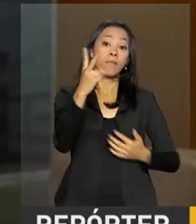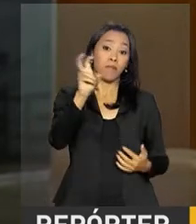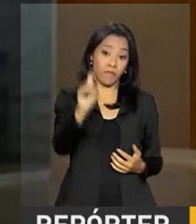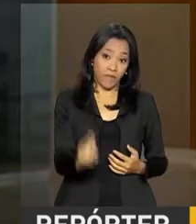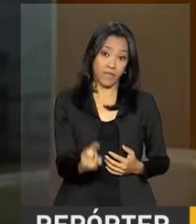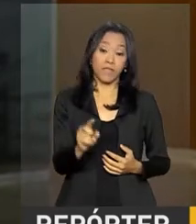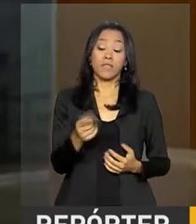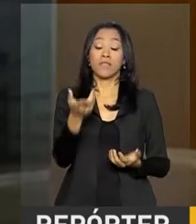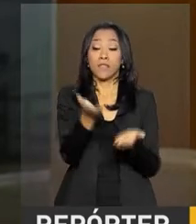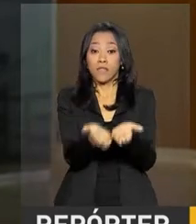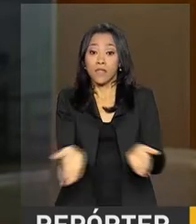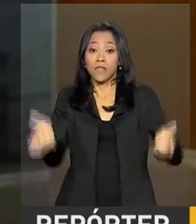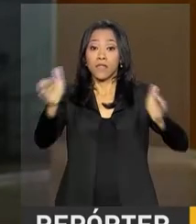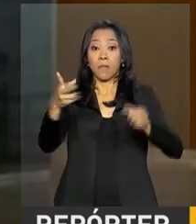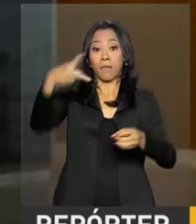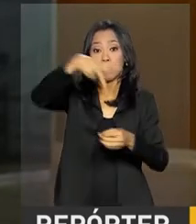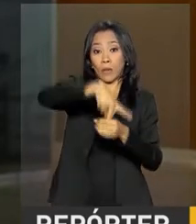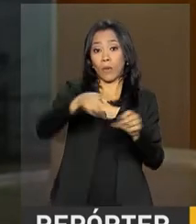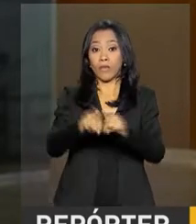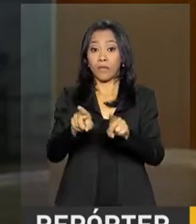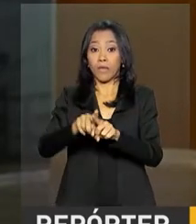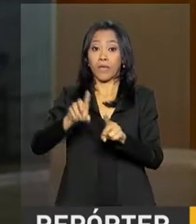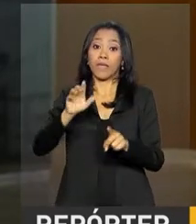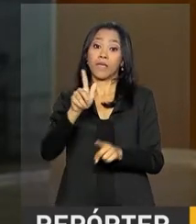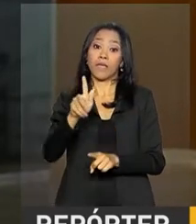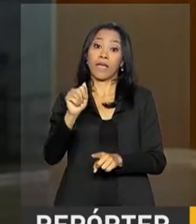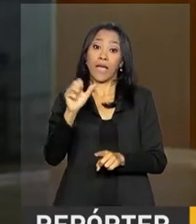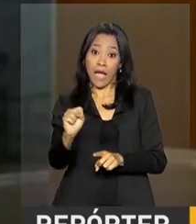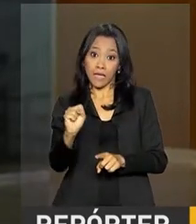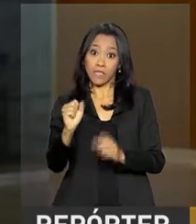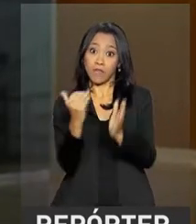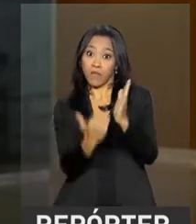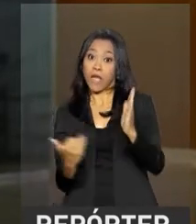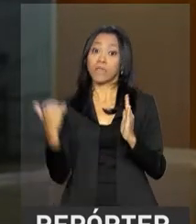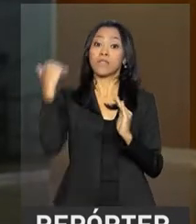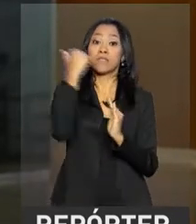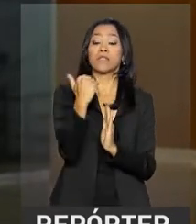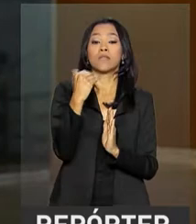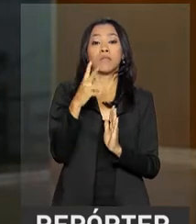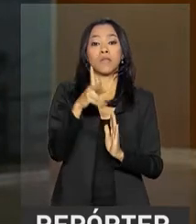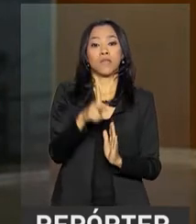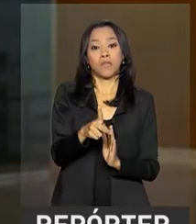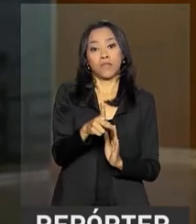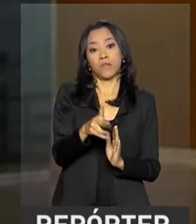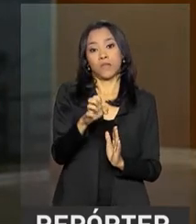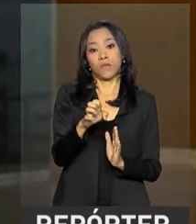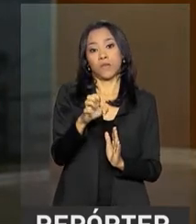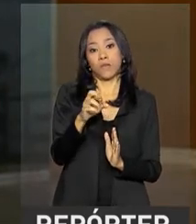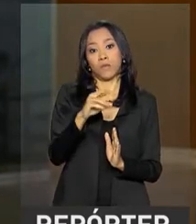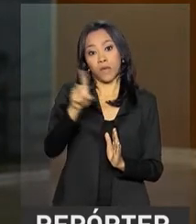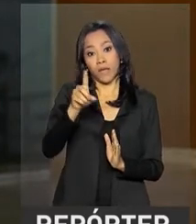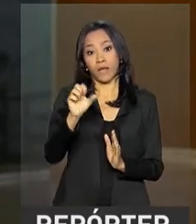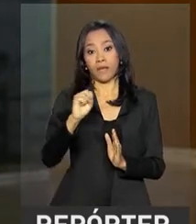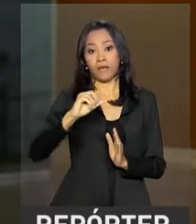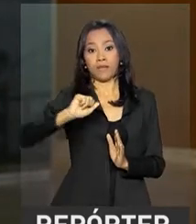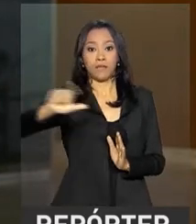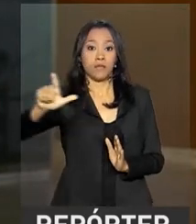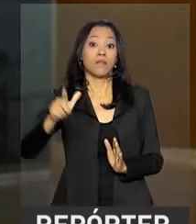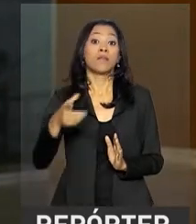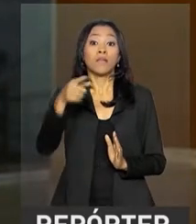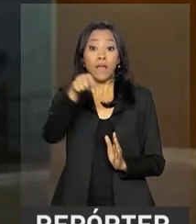e gás do pré sal superou a do pós-sal correspondente a uma faixa de 800 quilômetros do litoral brasileiro